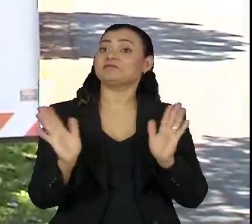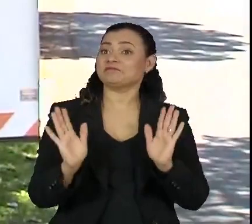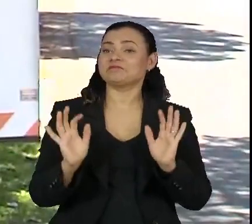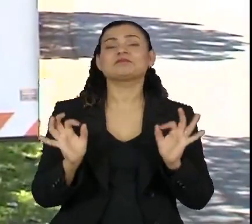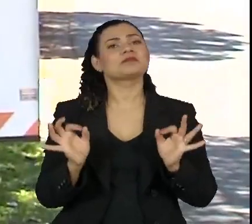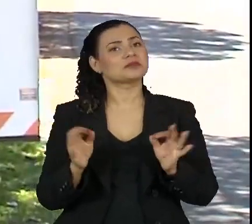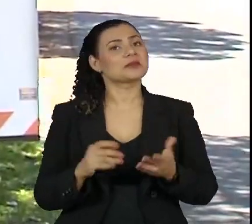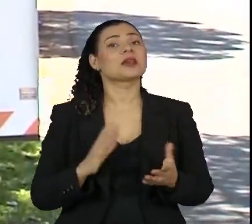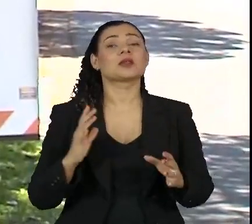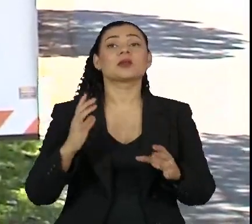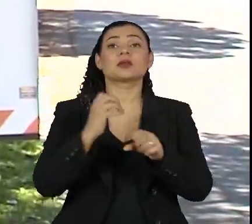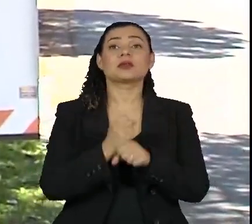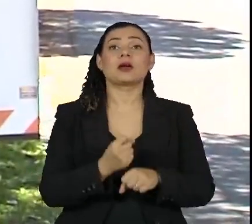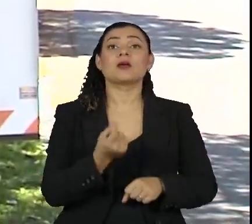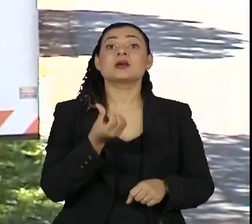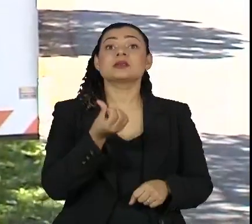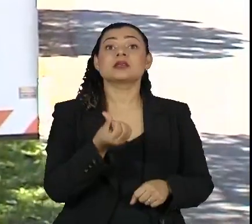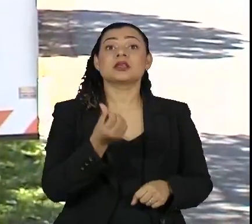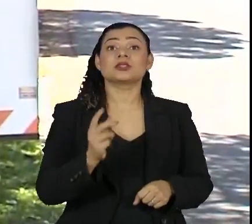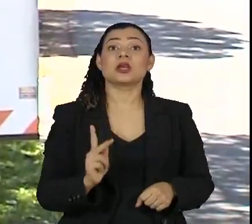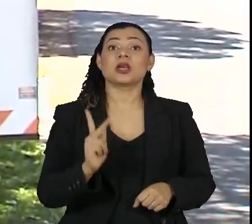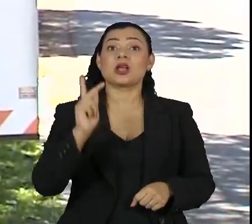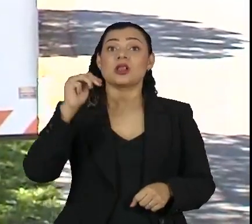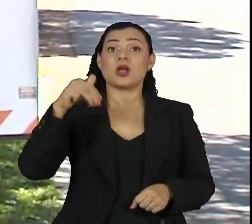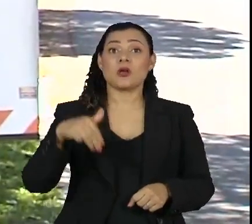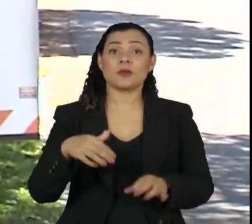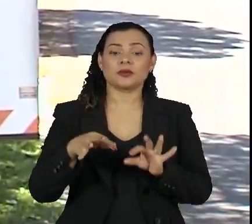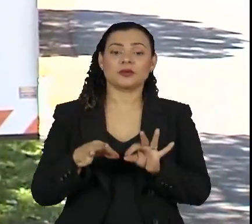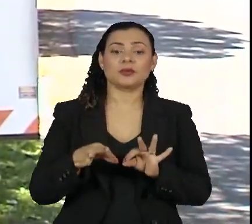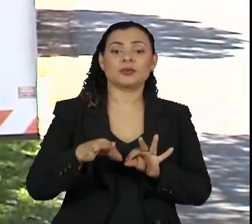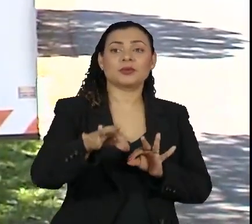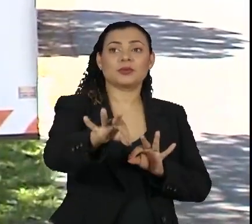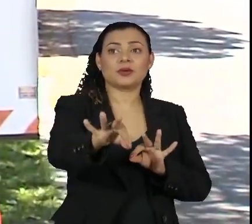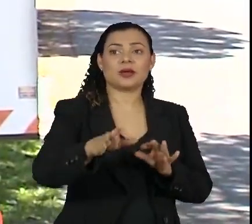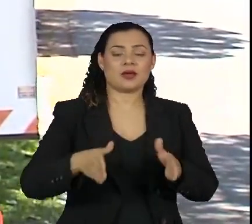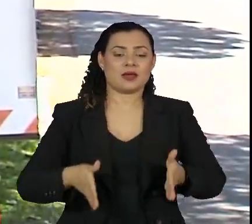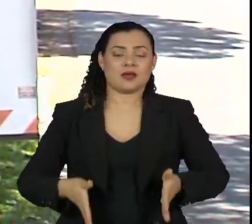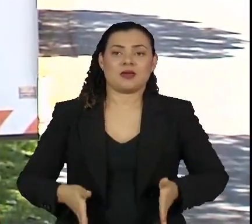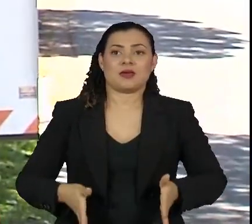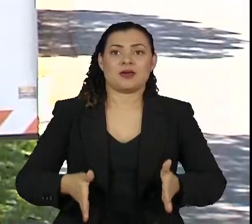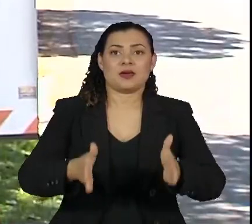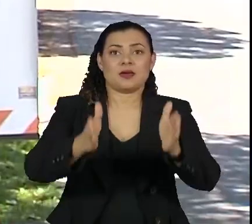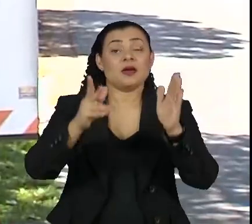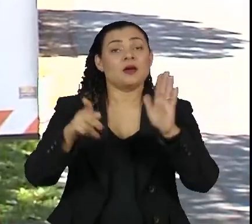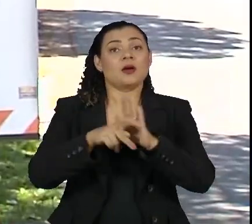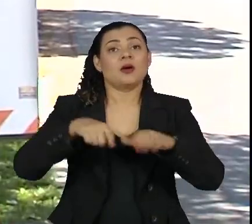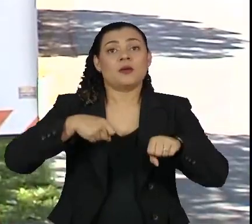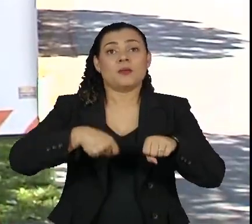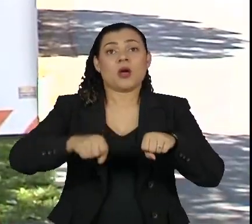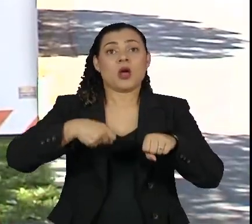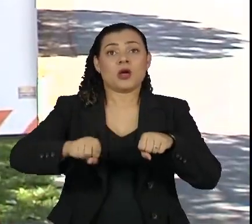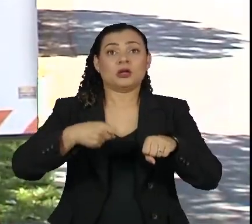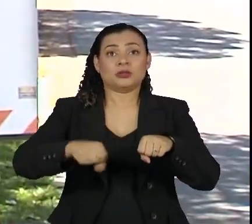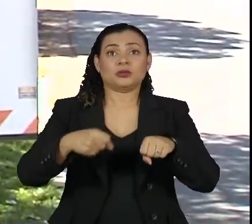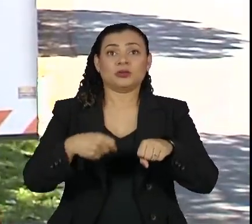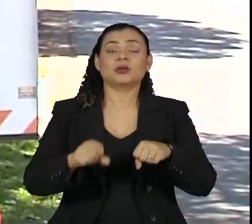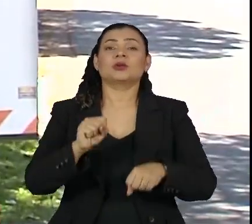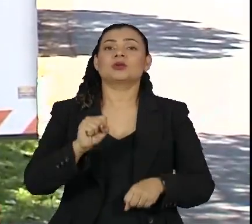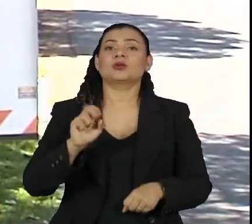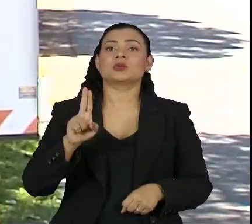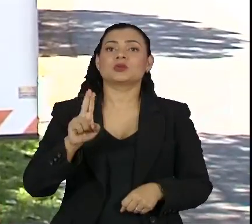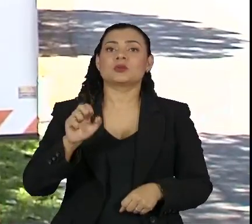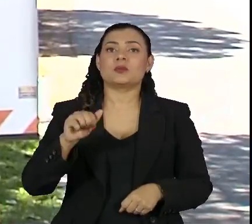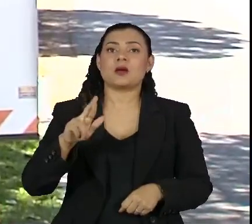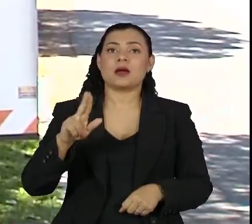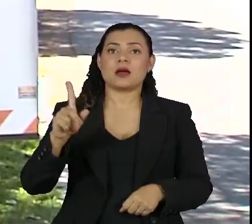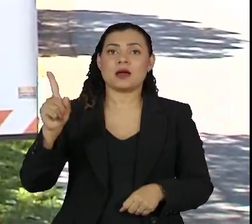todos no total são 6 Km dessa passagem exclusiva para motos aqui no corredor das Avenidas Sumaré e